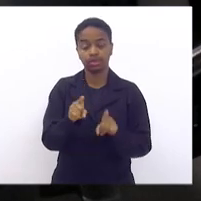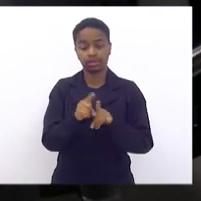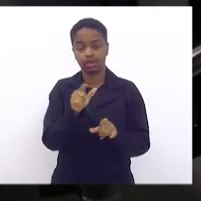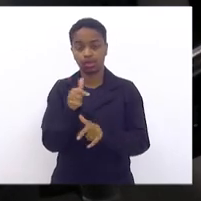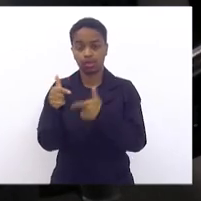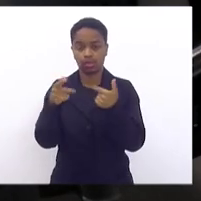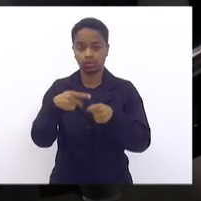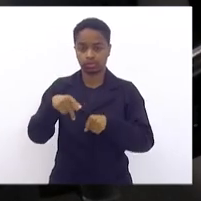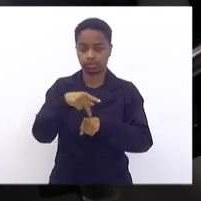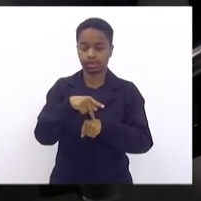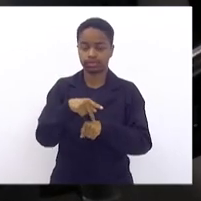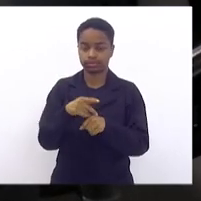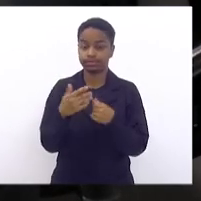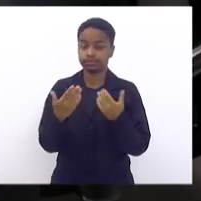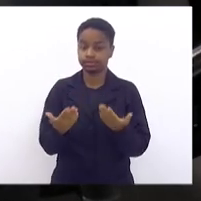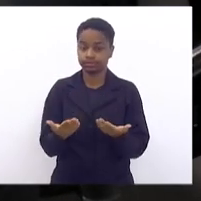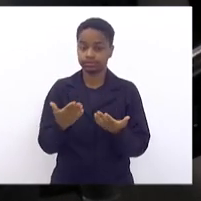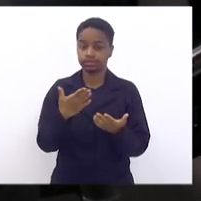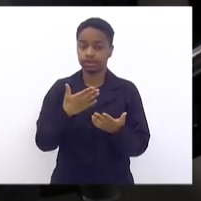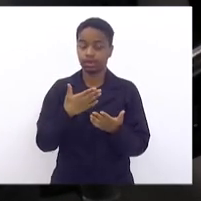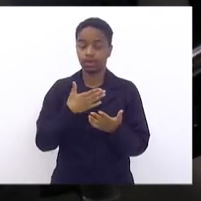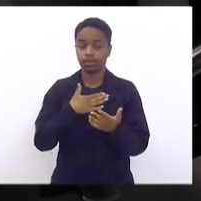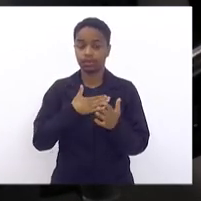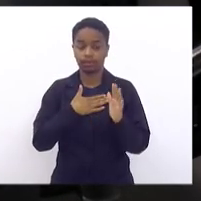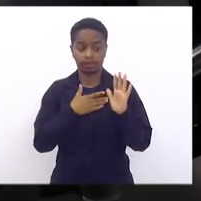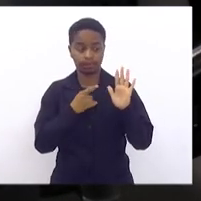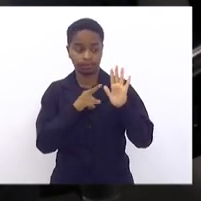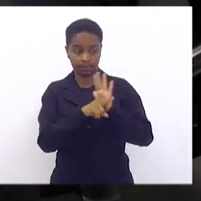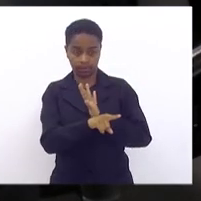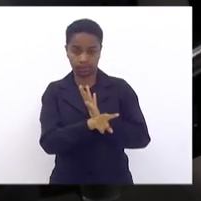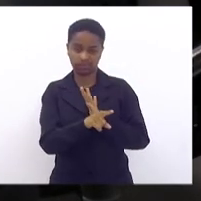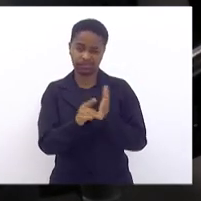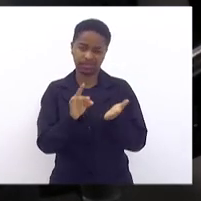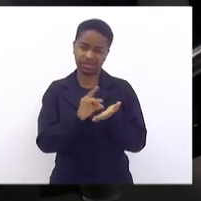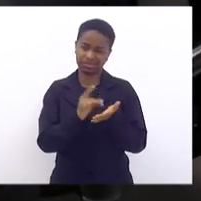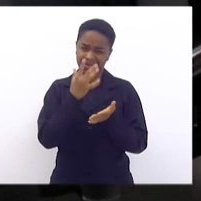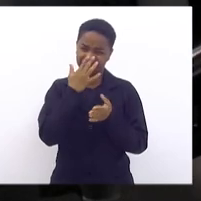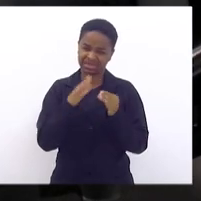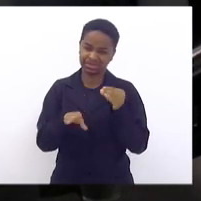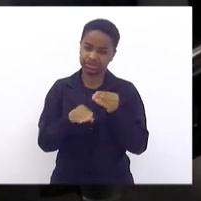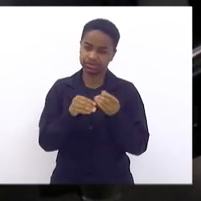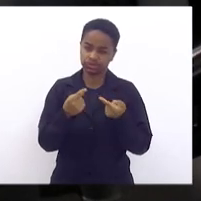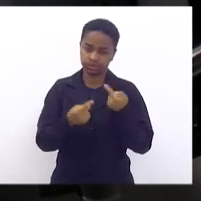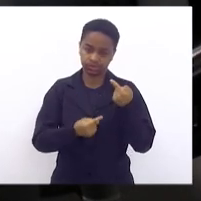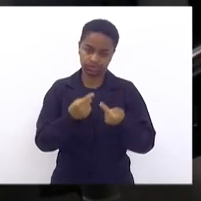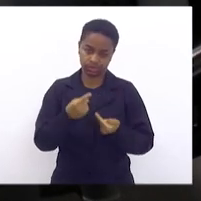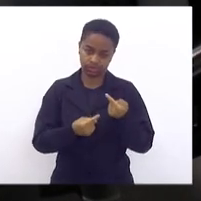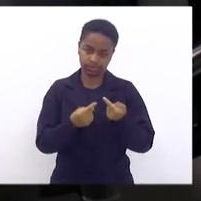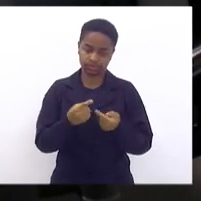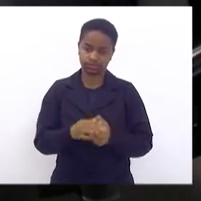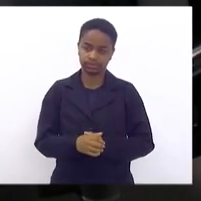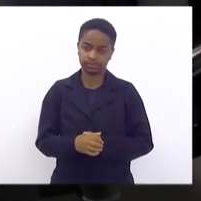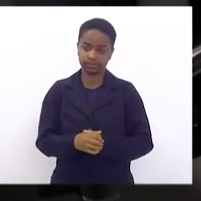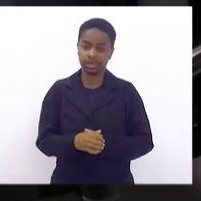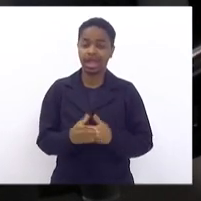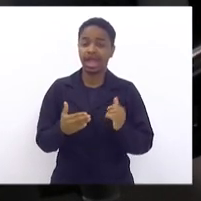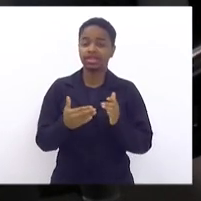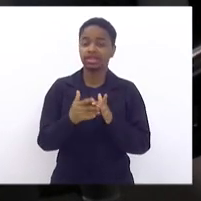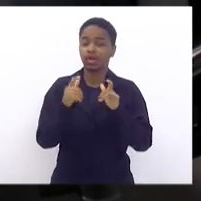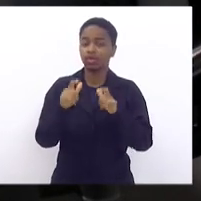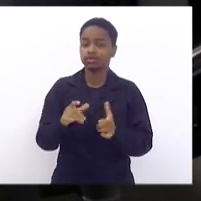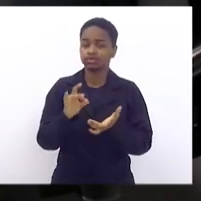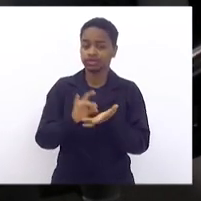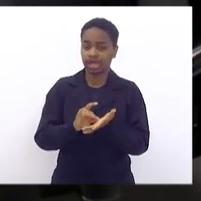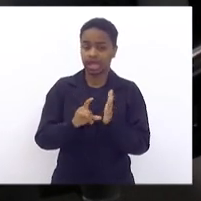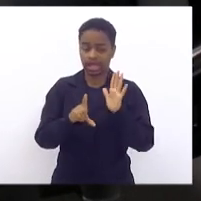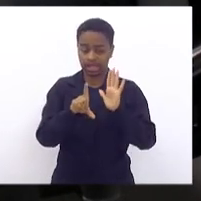países também. E aí a minha pergunta, assim, mais uma colocação aqui, uma discussão, né, até que ponto a legislação penal vai